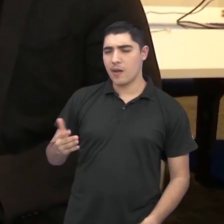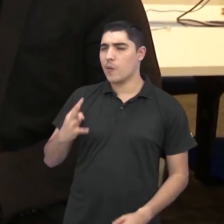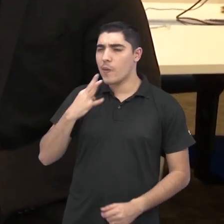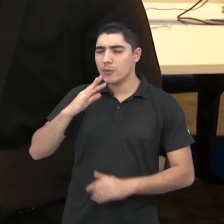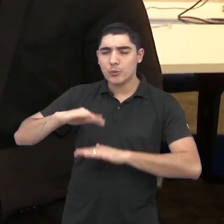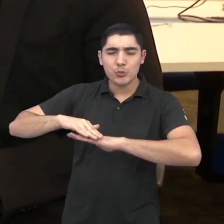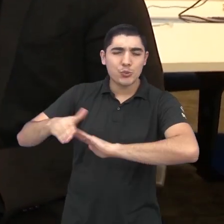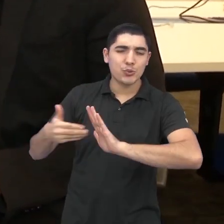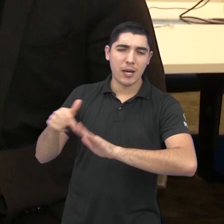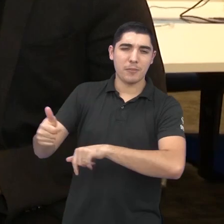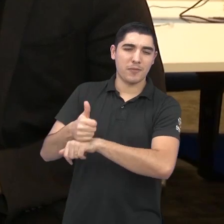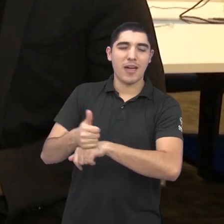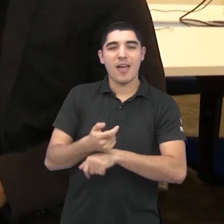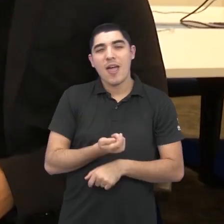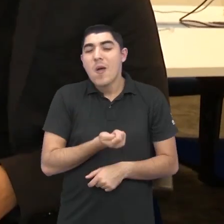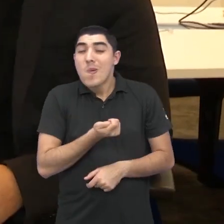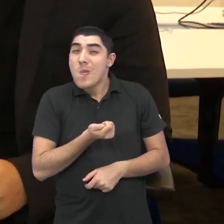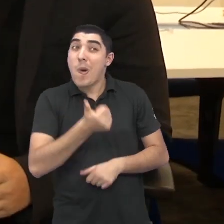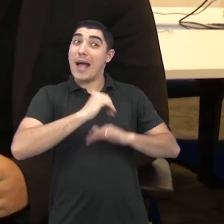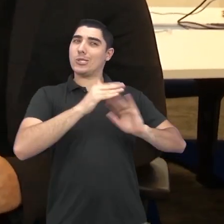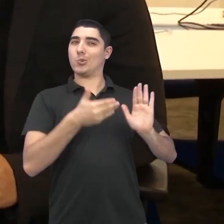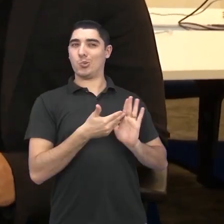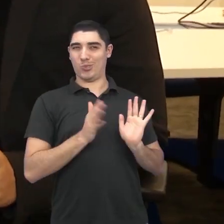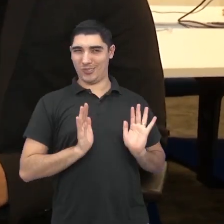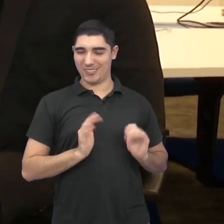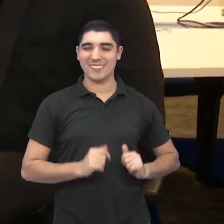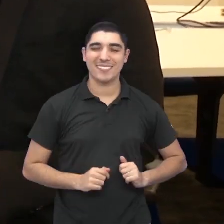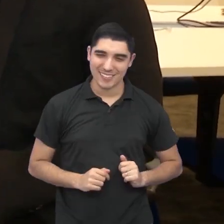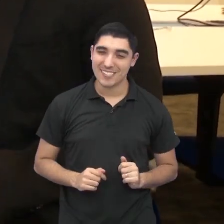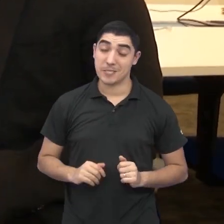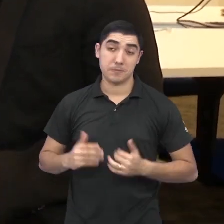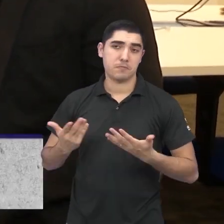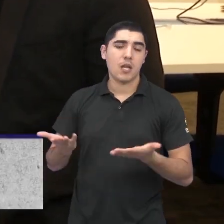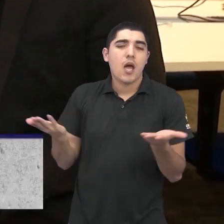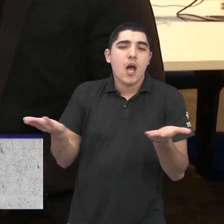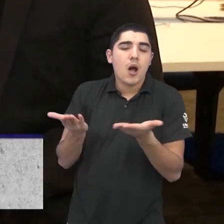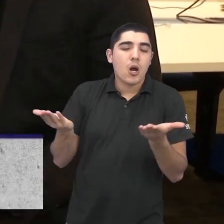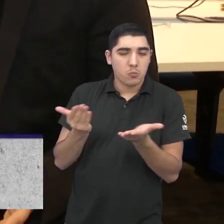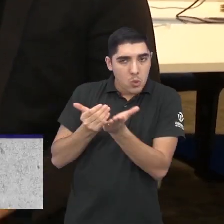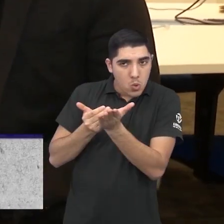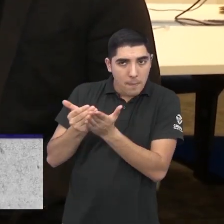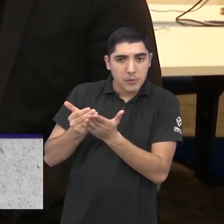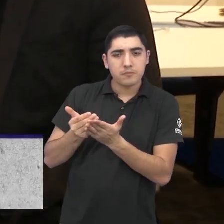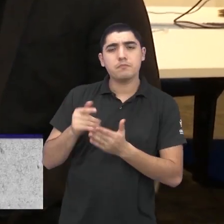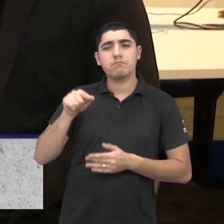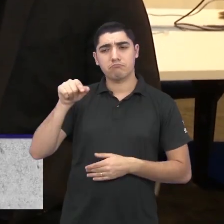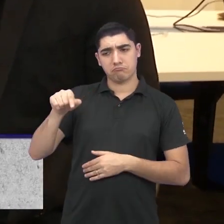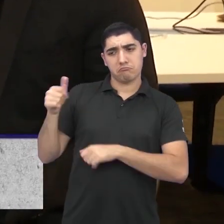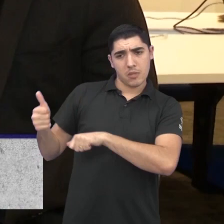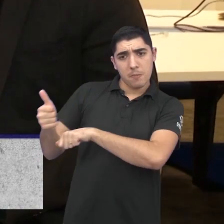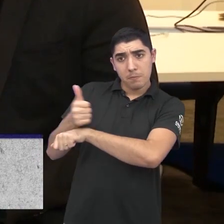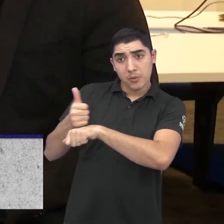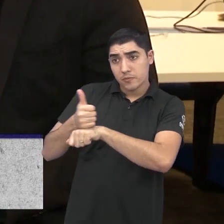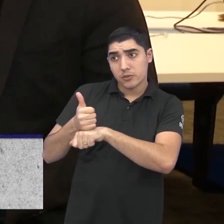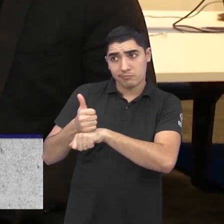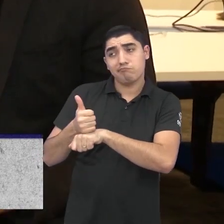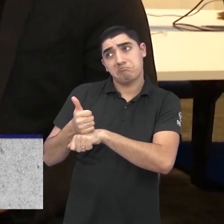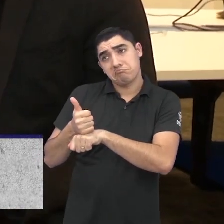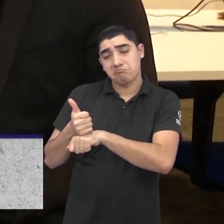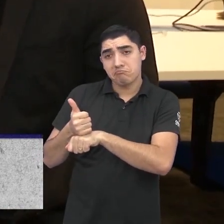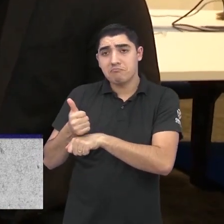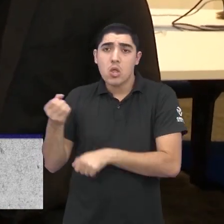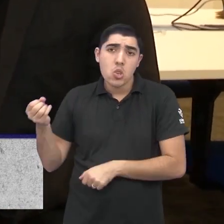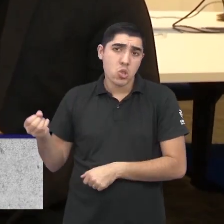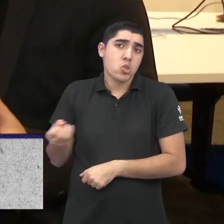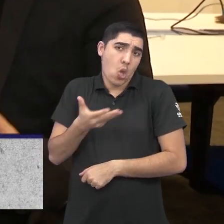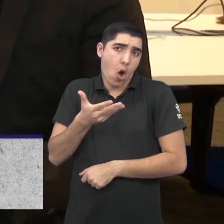profissão, né, Priscila? Quase tudo. Olha só, para a gente começar, a gente está falando de uma profissão nova, né?